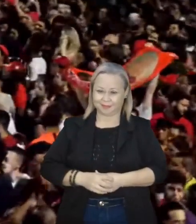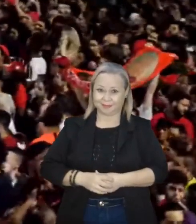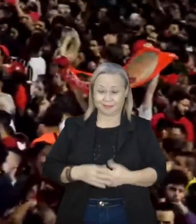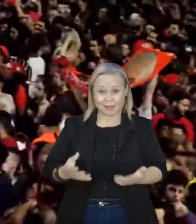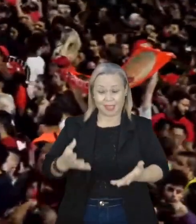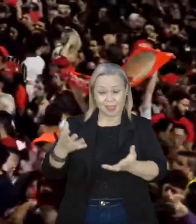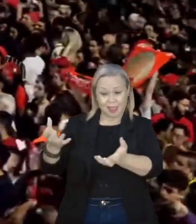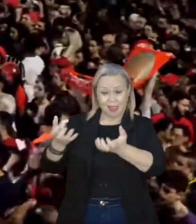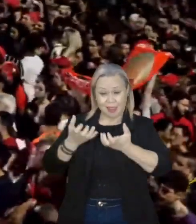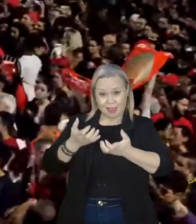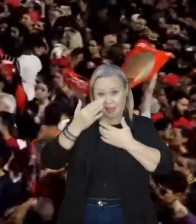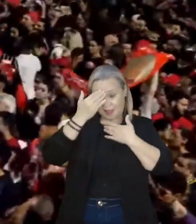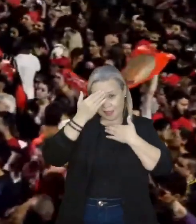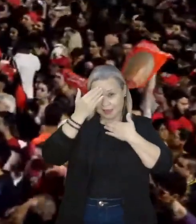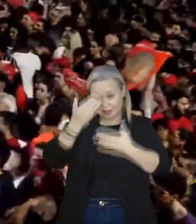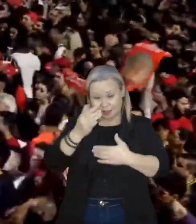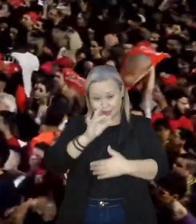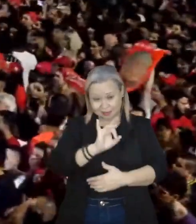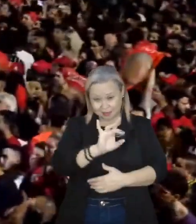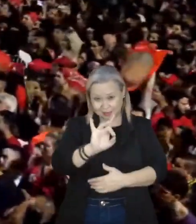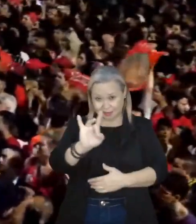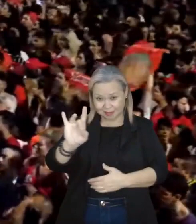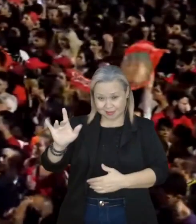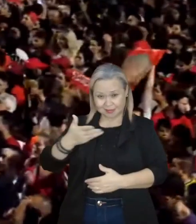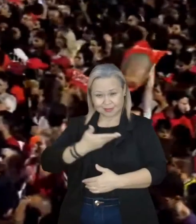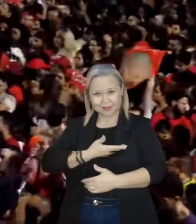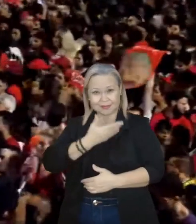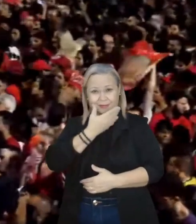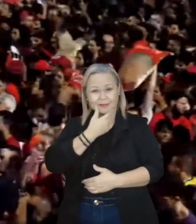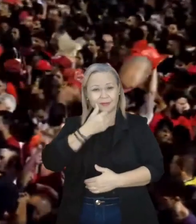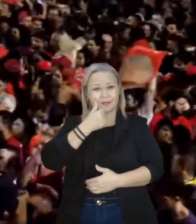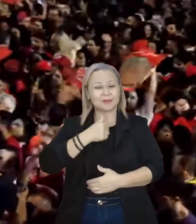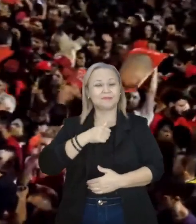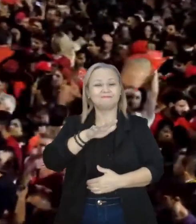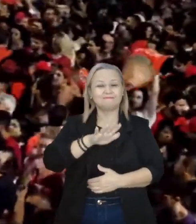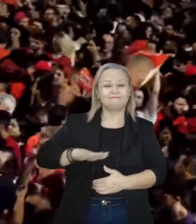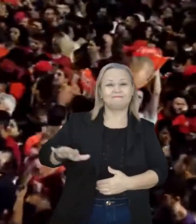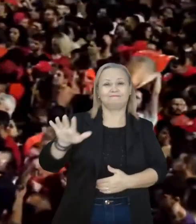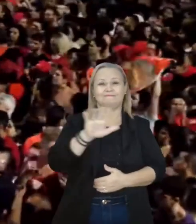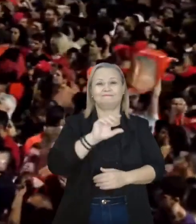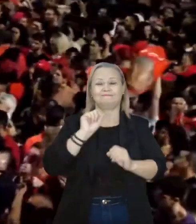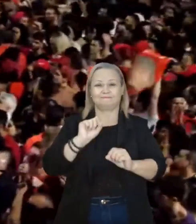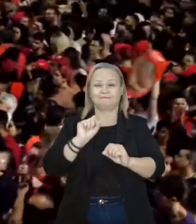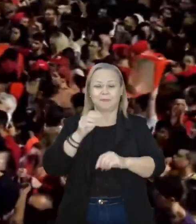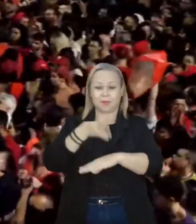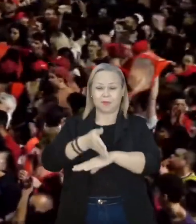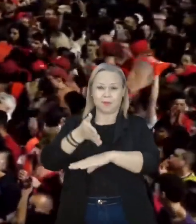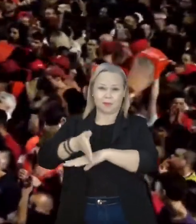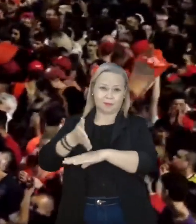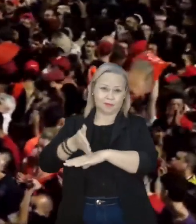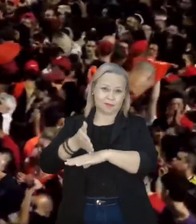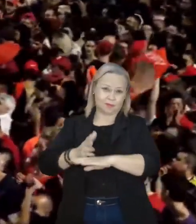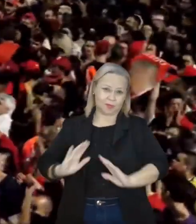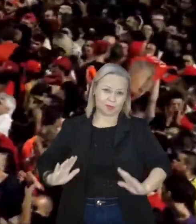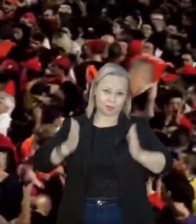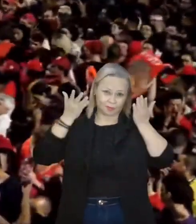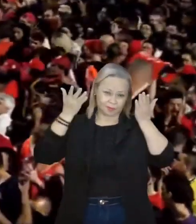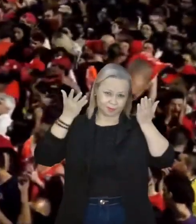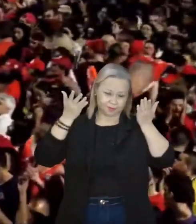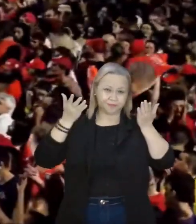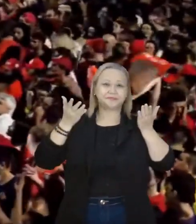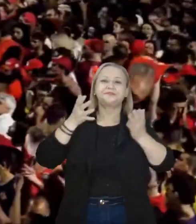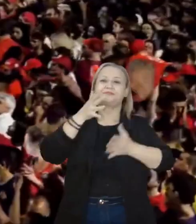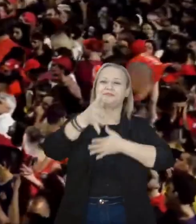eu quero agradecer a cada companheira e cada companheiro que participou dessa campanha. Dizer para